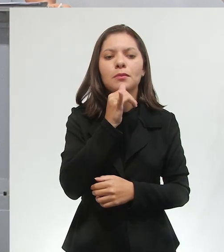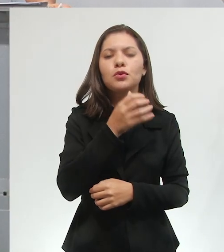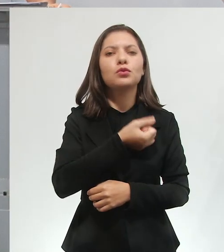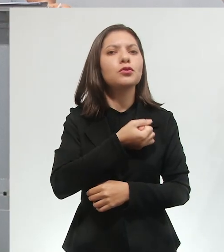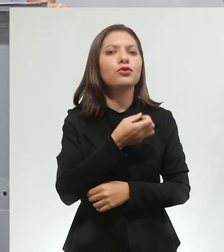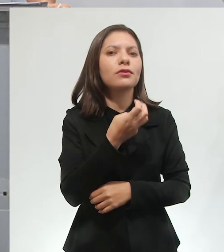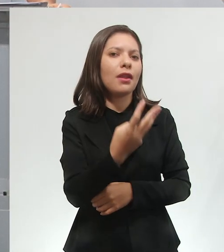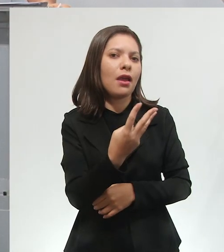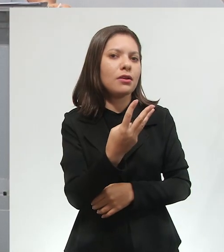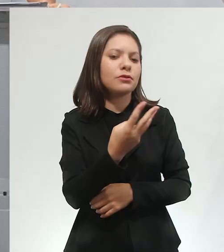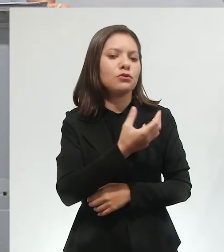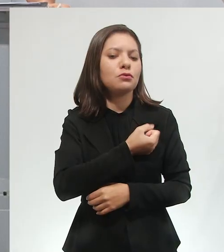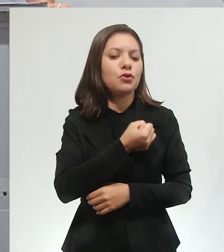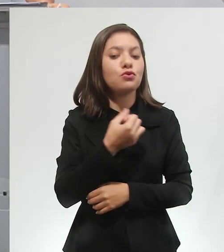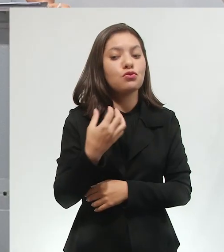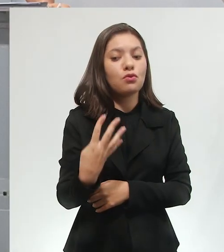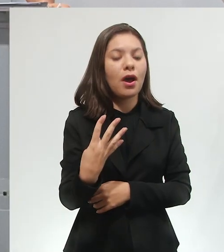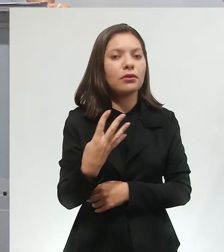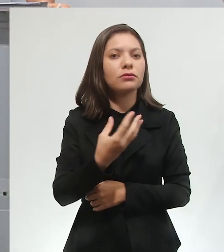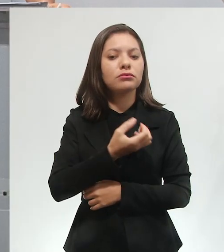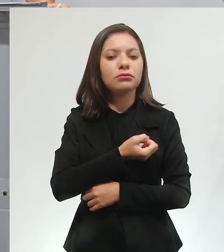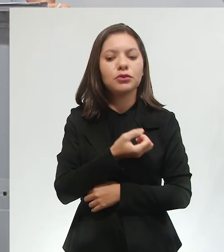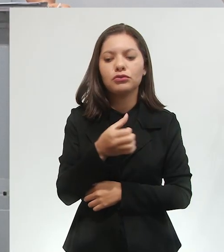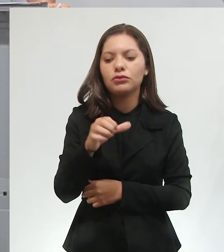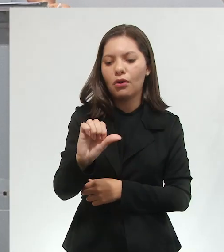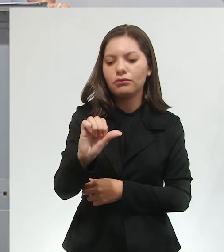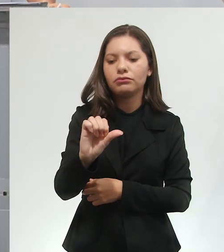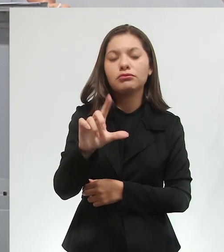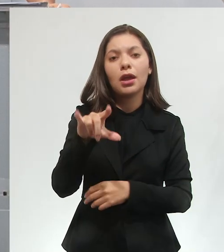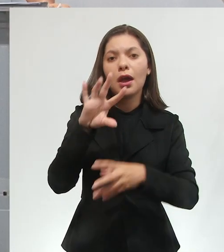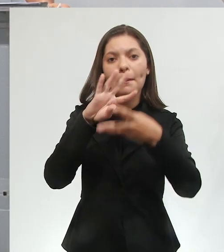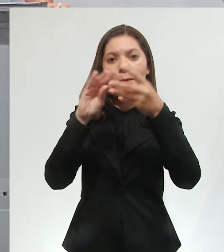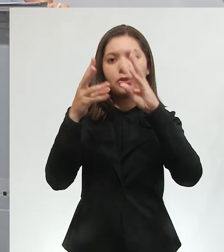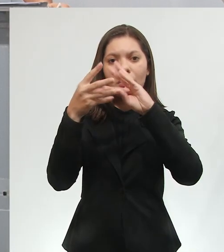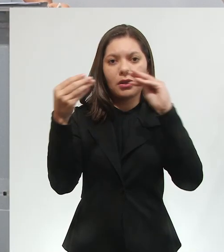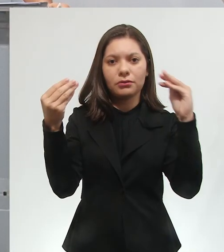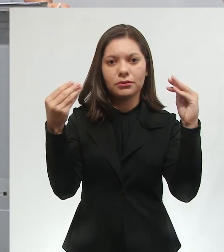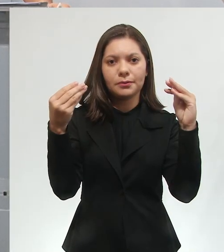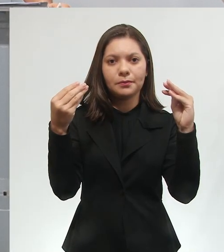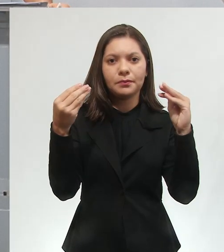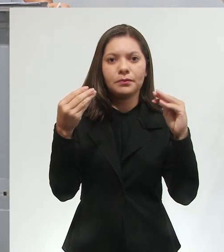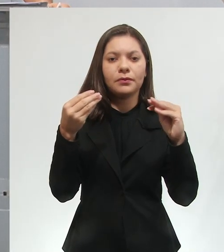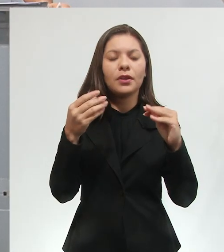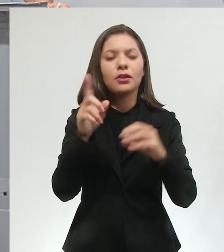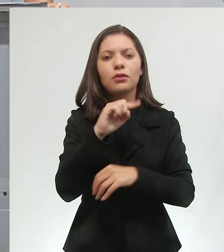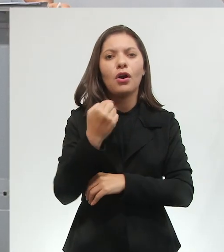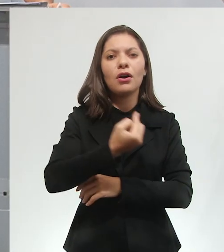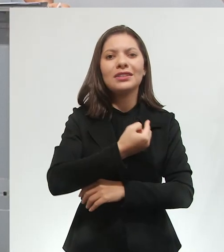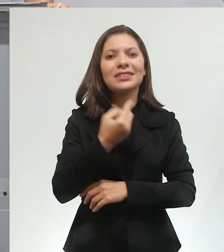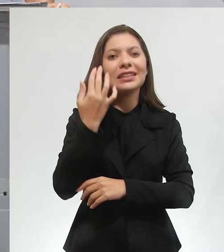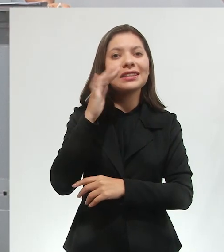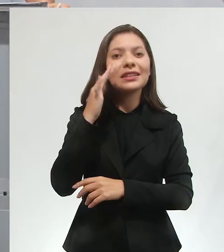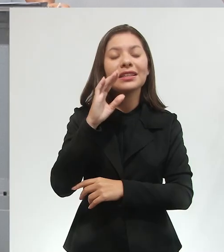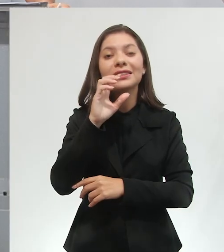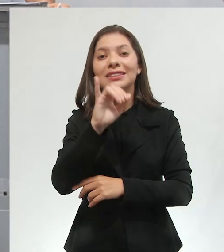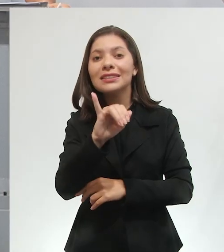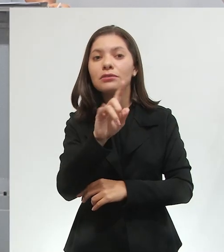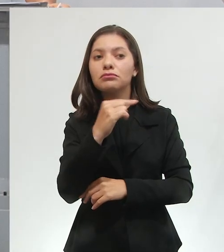o 9... ele é algo abstrato, que ele só vai fazer sentido quando